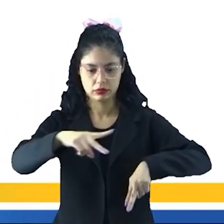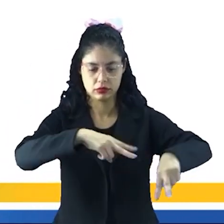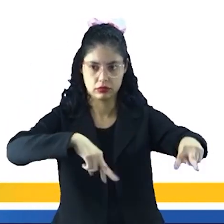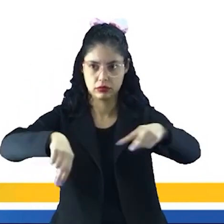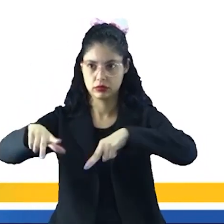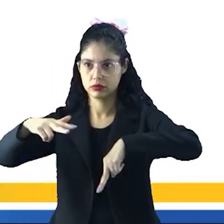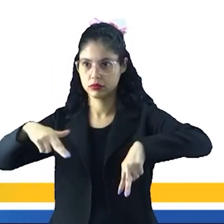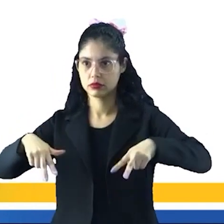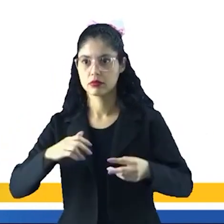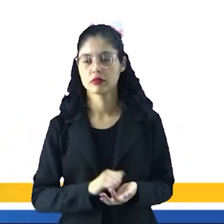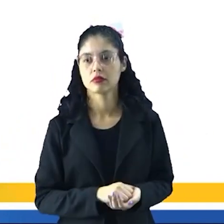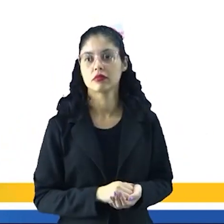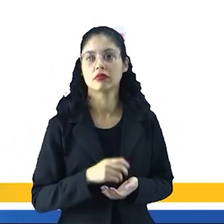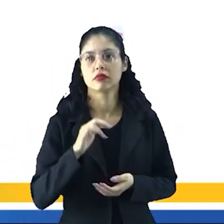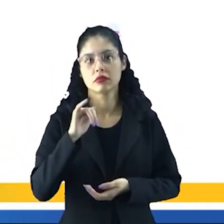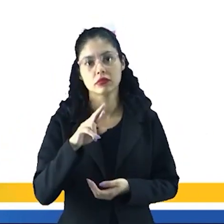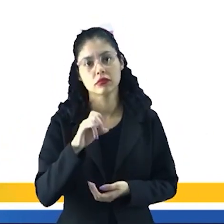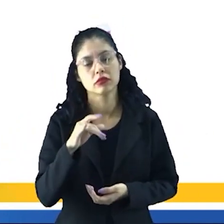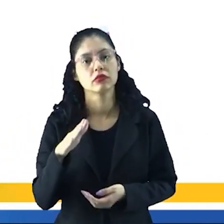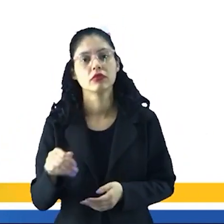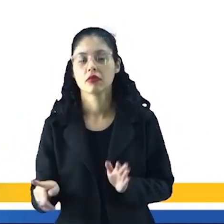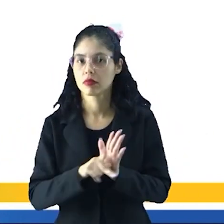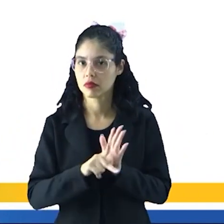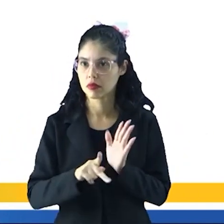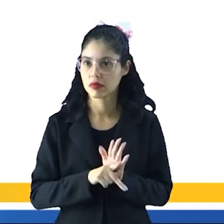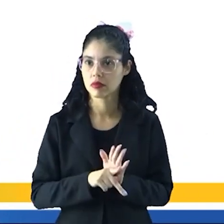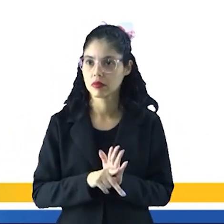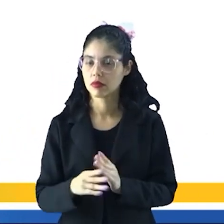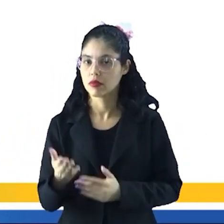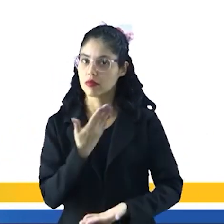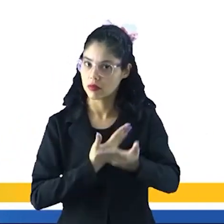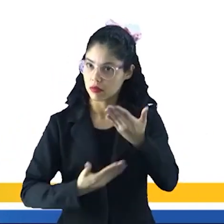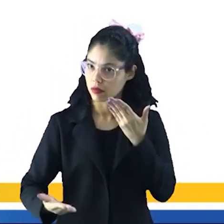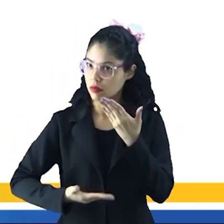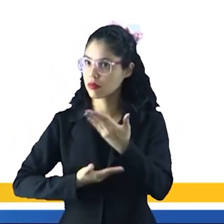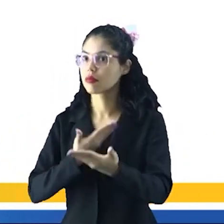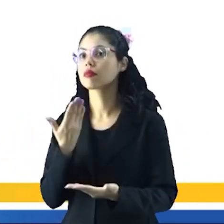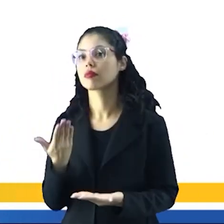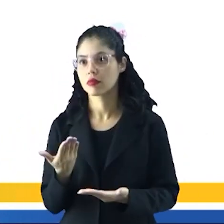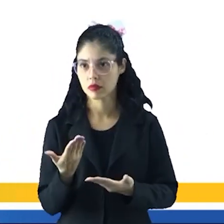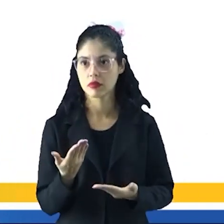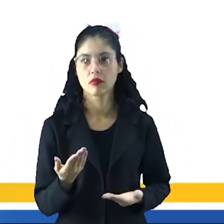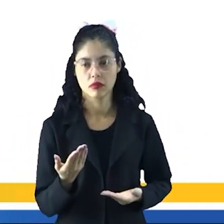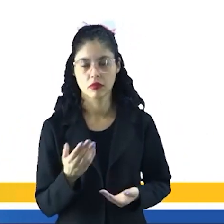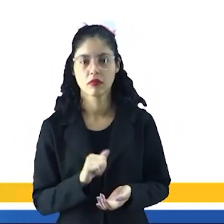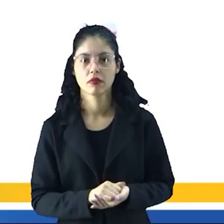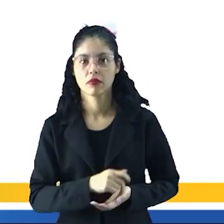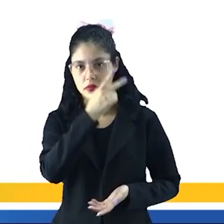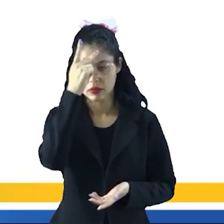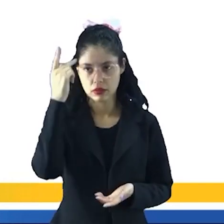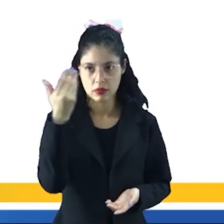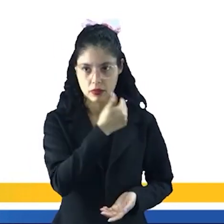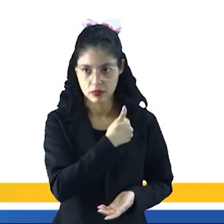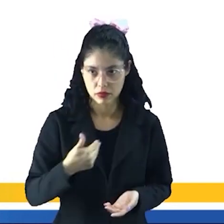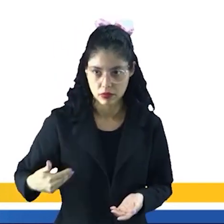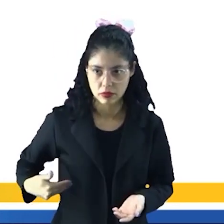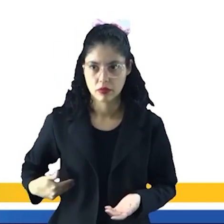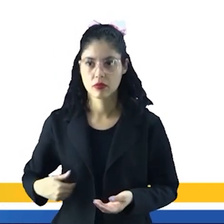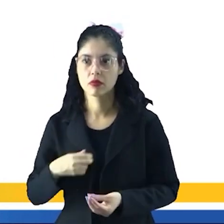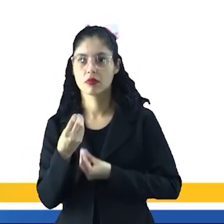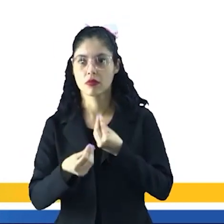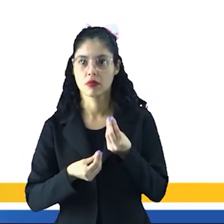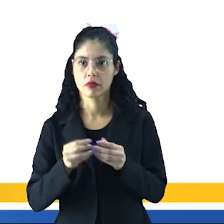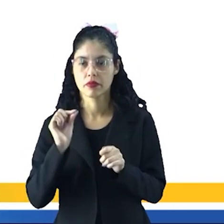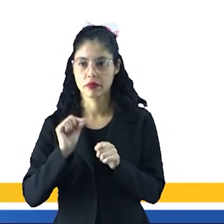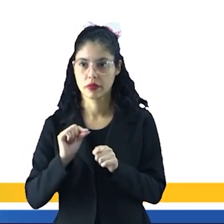redor. Lembrando que as instalações, o grande propósito das instalações é interação, tá, do público com a